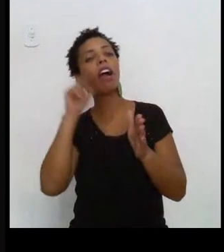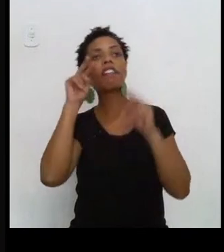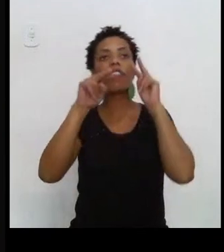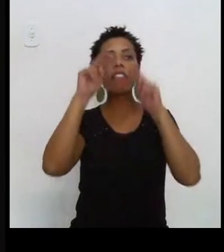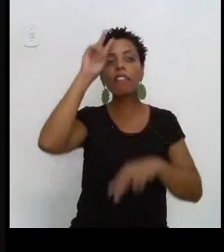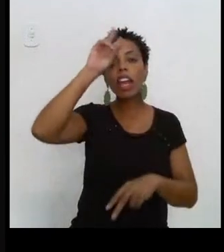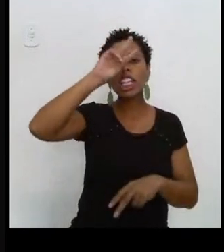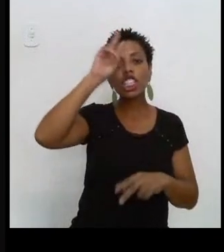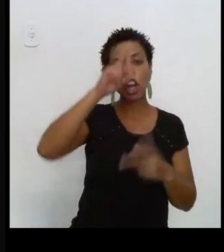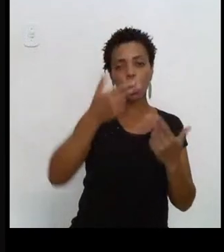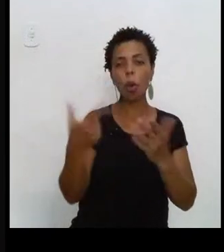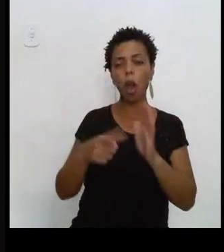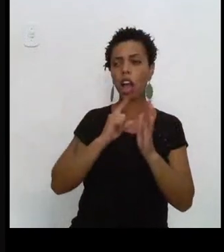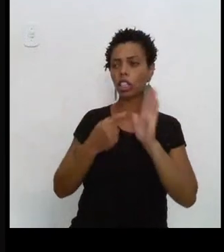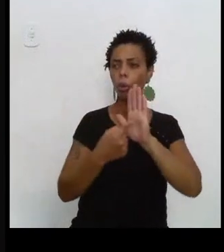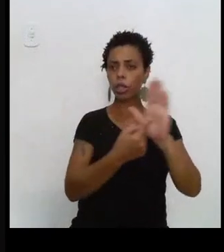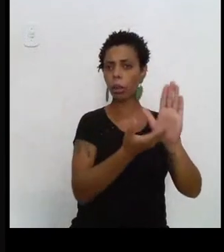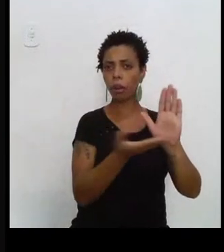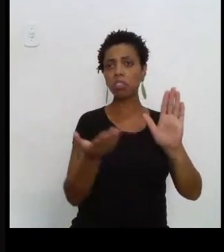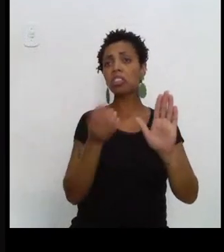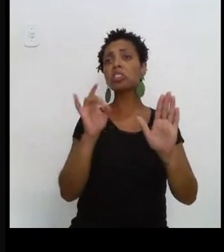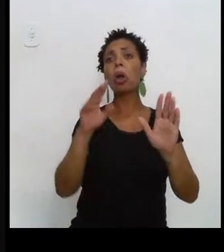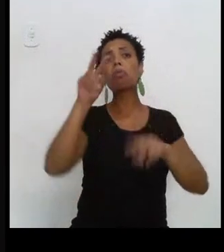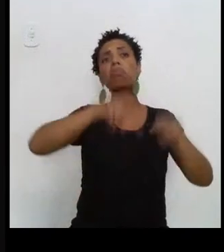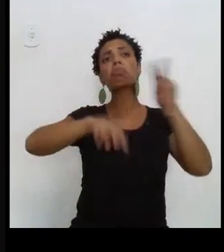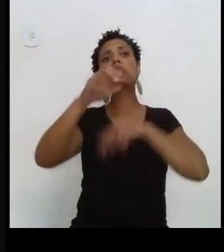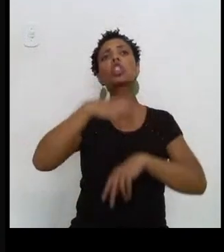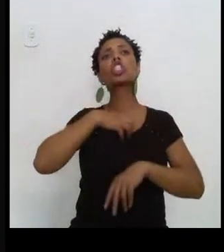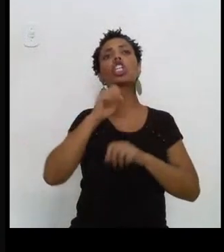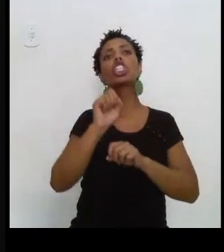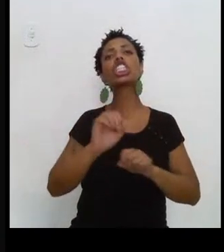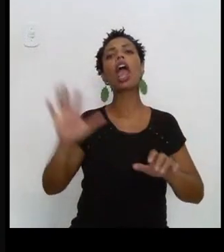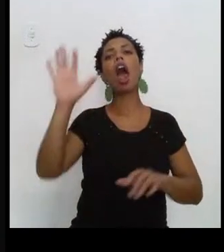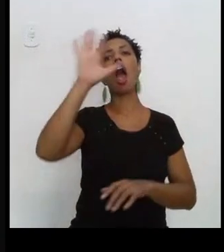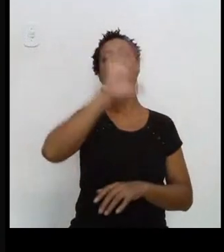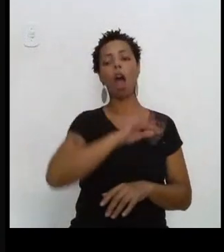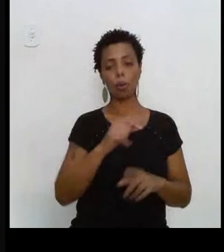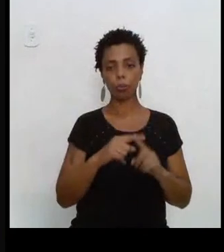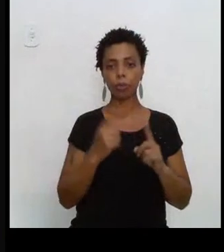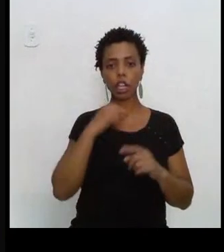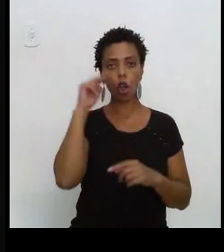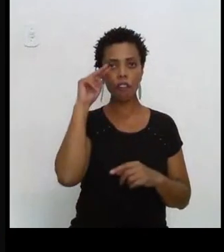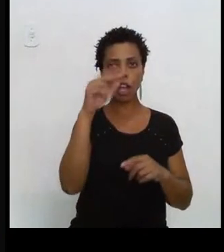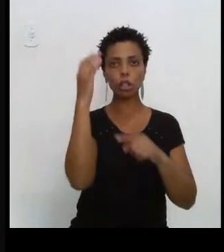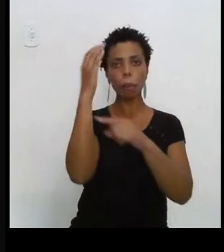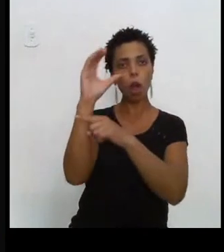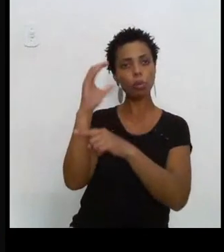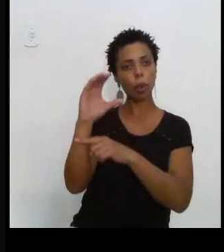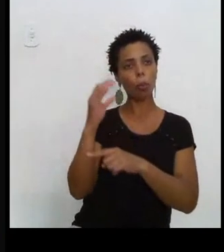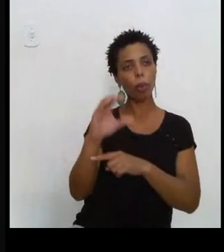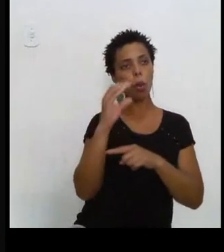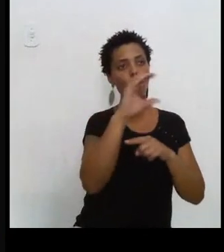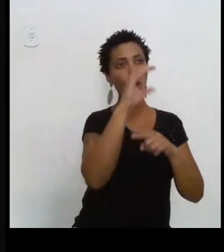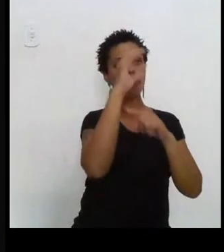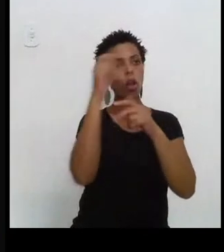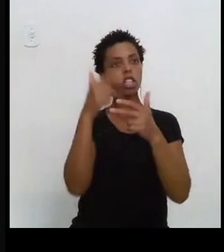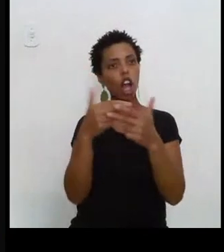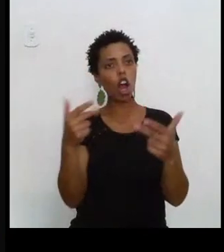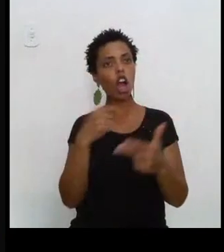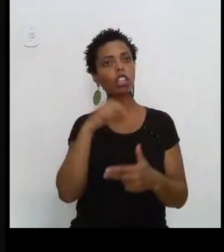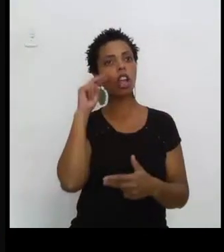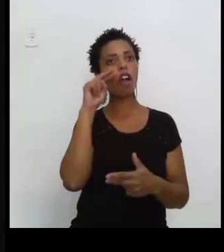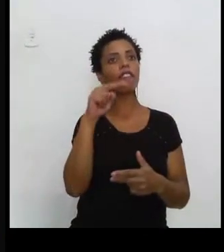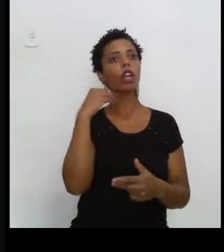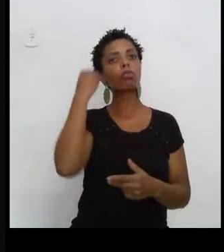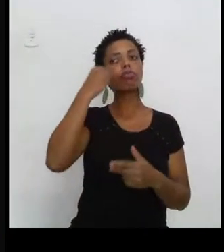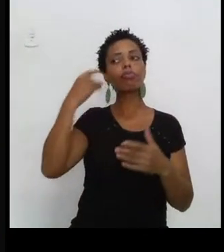causar navegue unir a sua vitória e Pública aciona não era aquela aguenta também não tem da trajetória demorar esse recorde